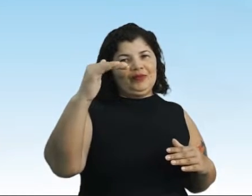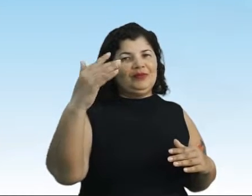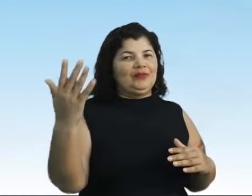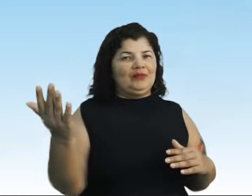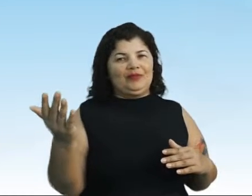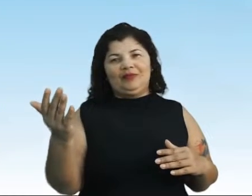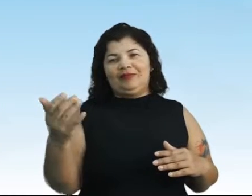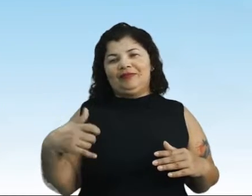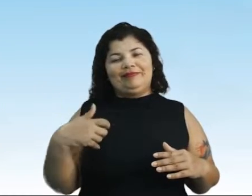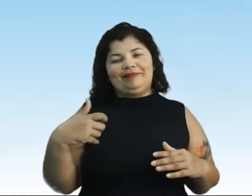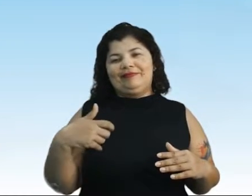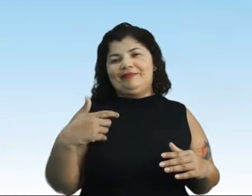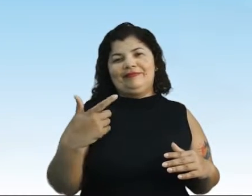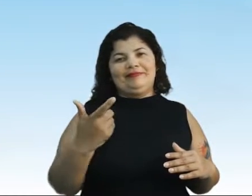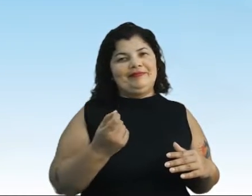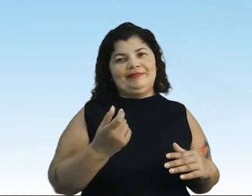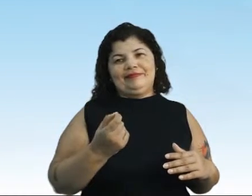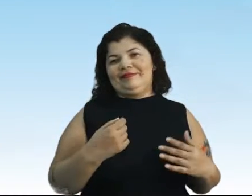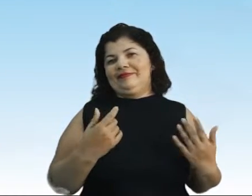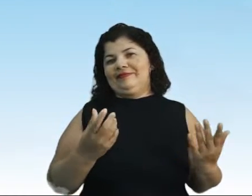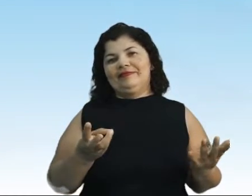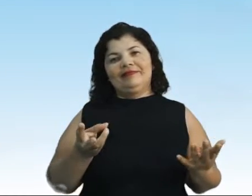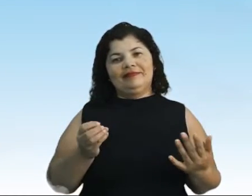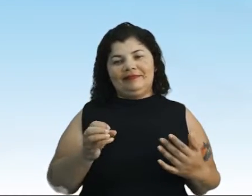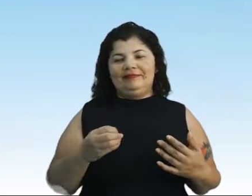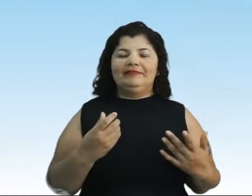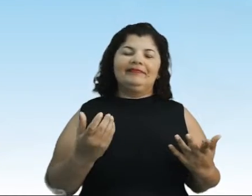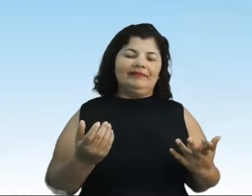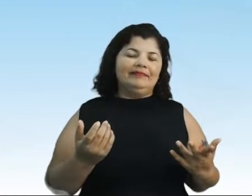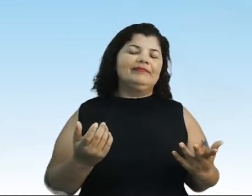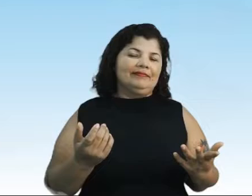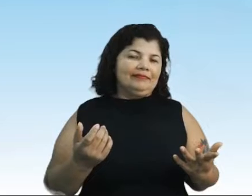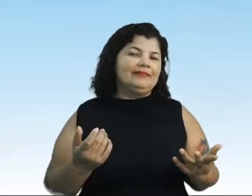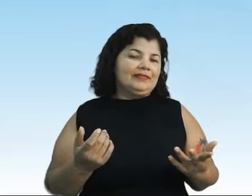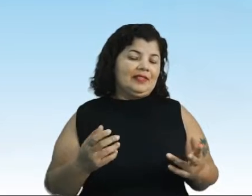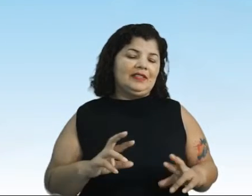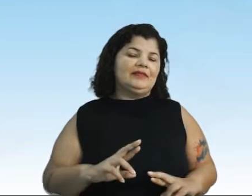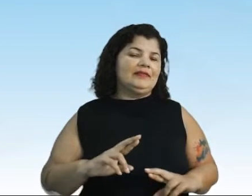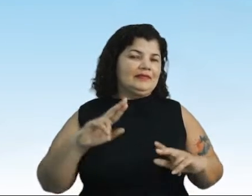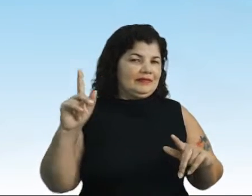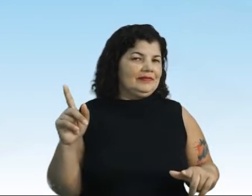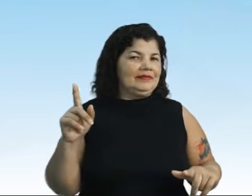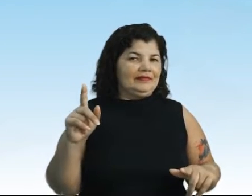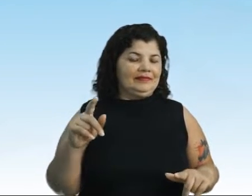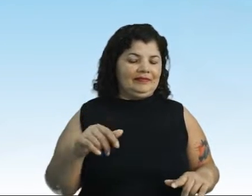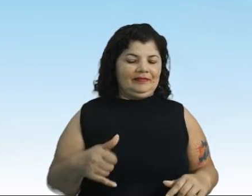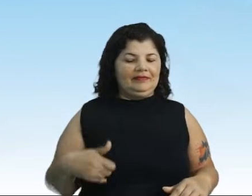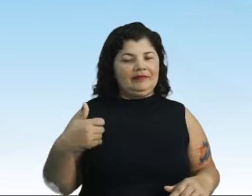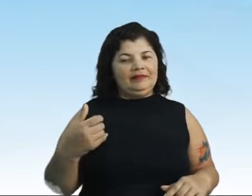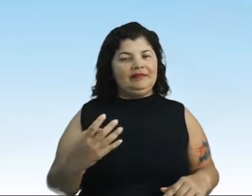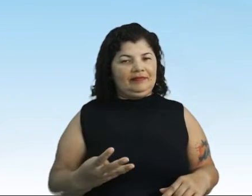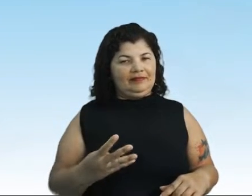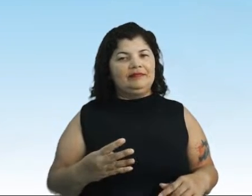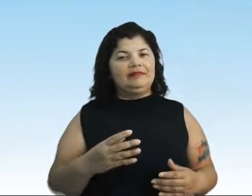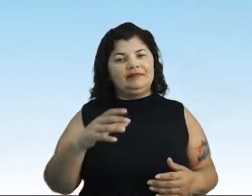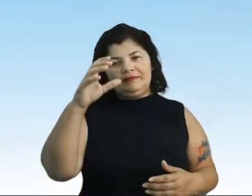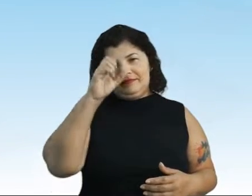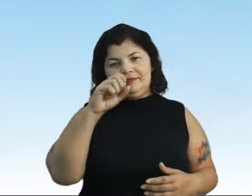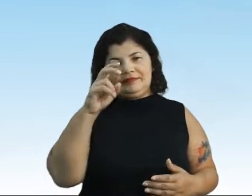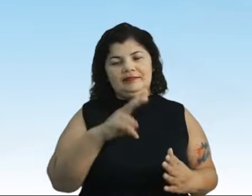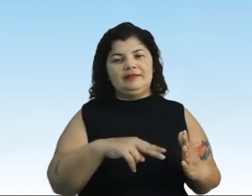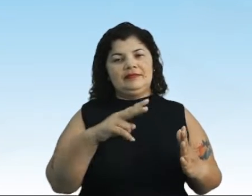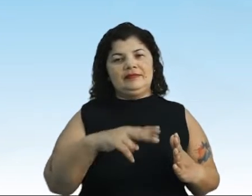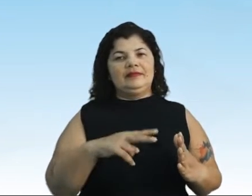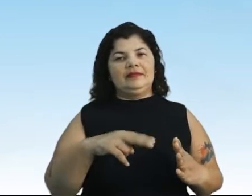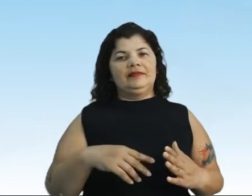lá, 30, 20, é uma outra realidade, mas que a partir dos 4 anos ela disse que conseguia ler aí essa